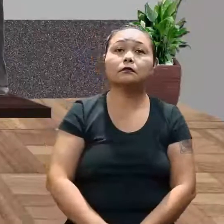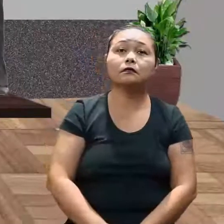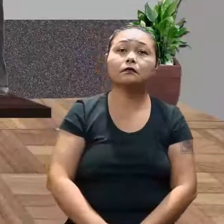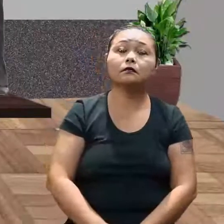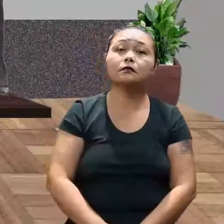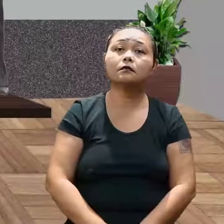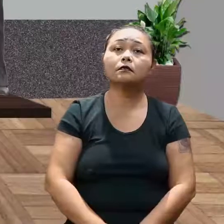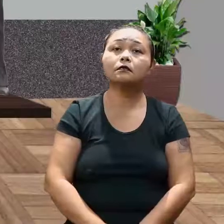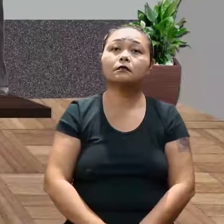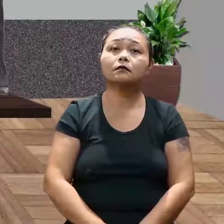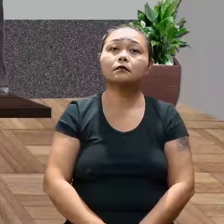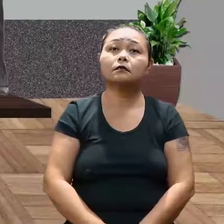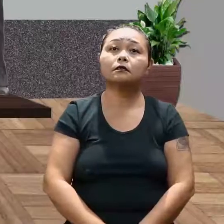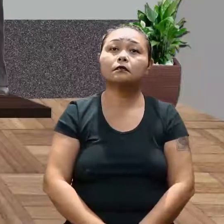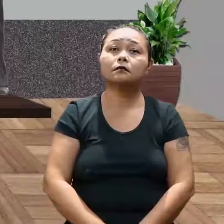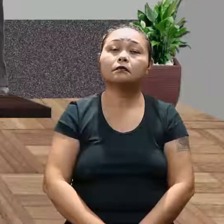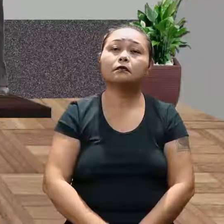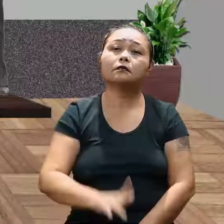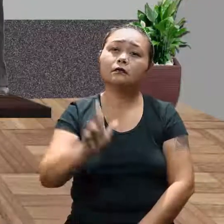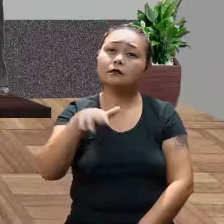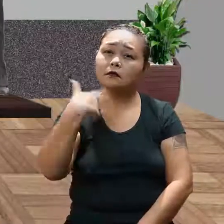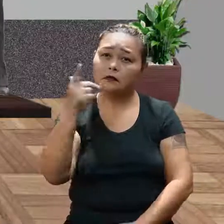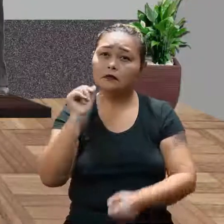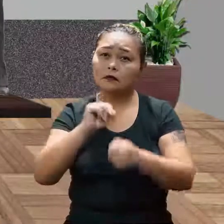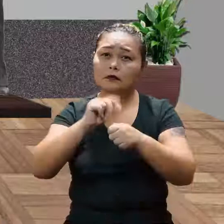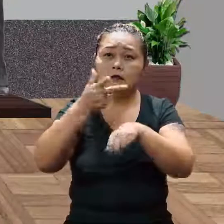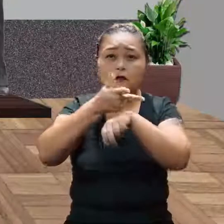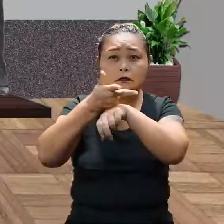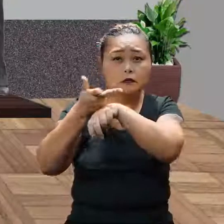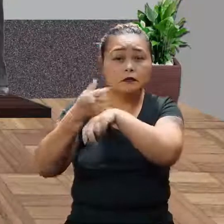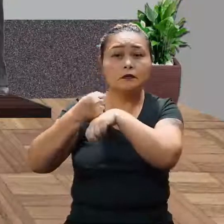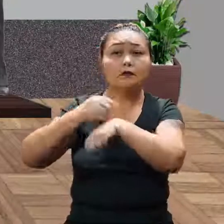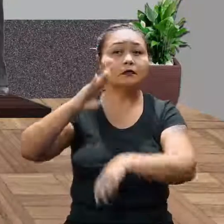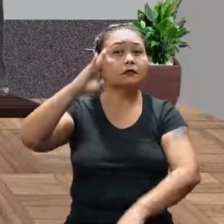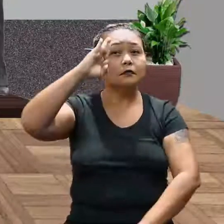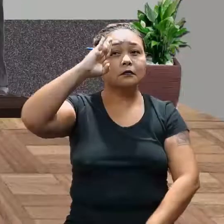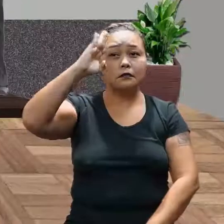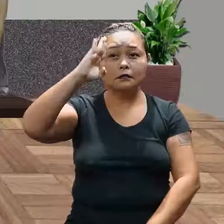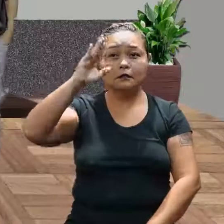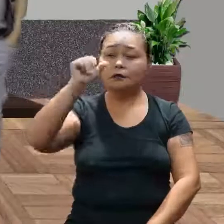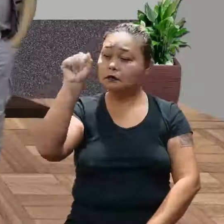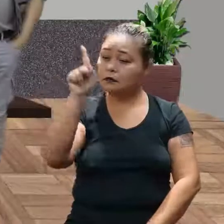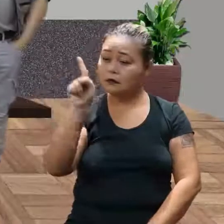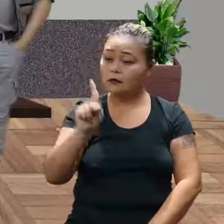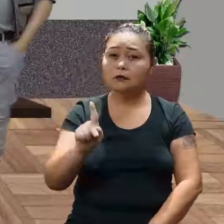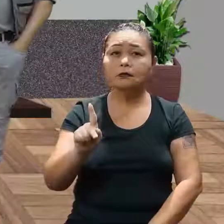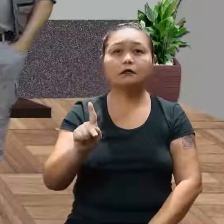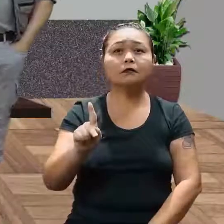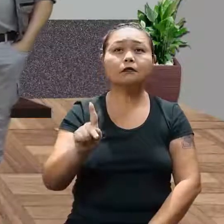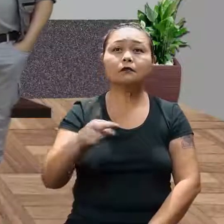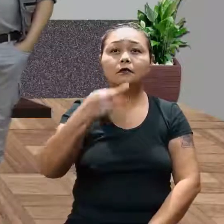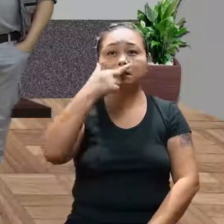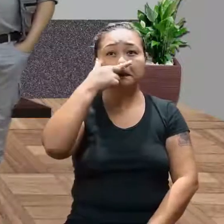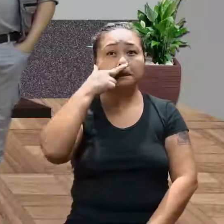É por isso que nós fizemos um vídeo chamado Soldado da Paz. Rondon ele se